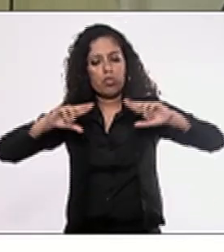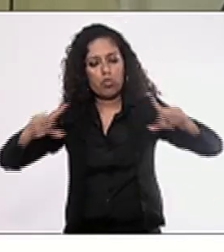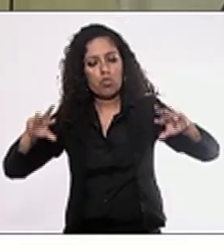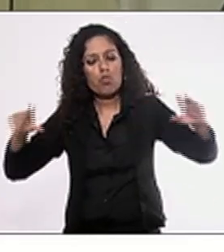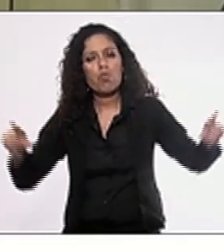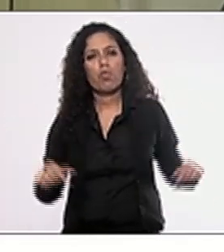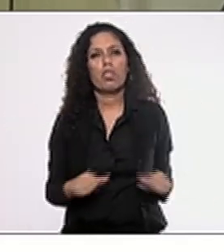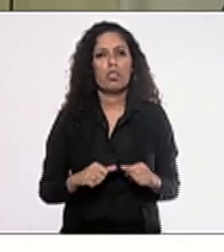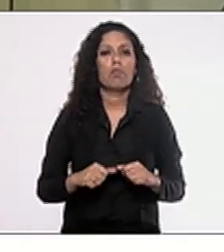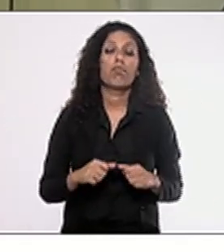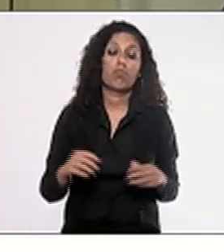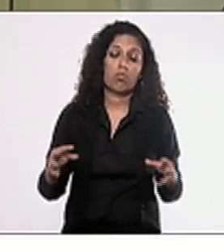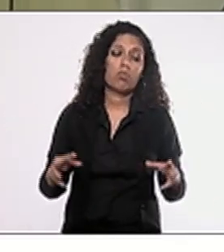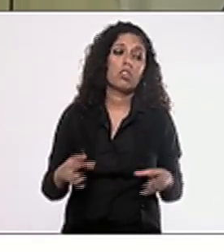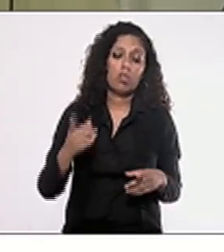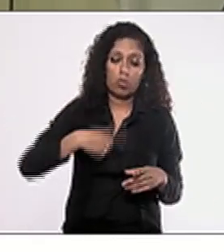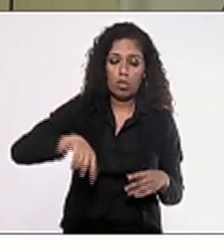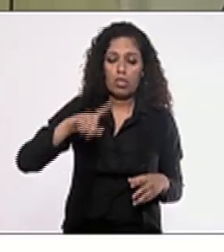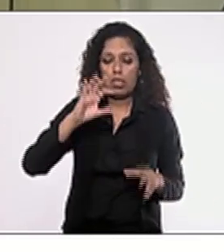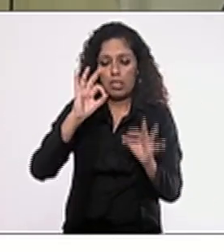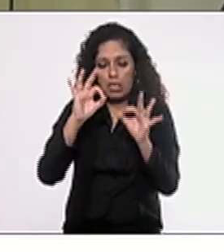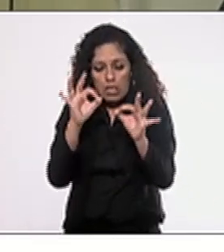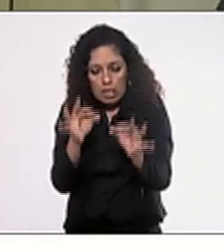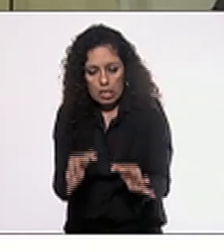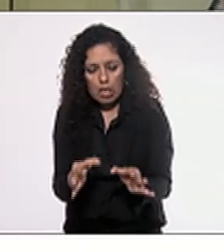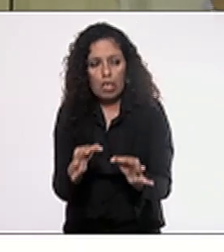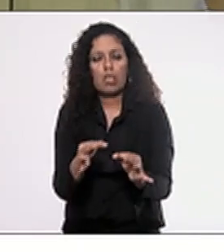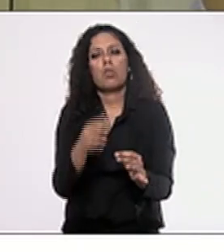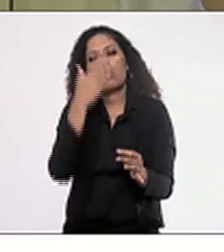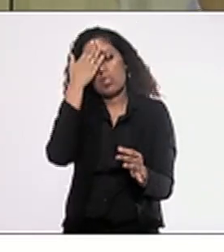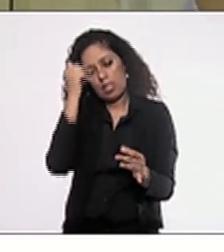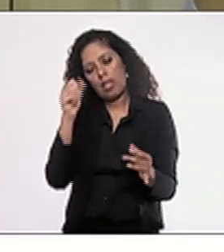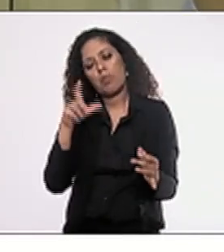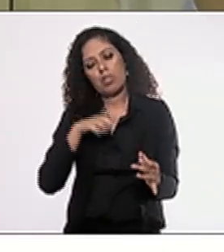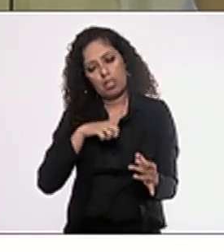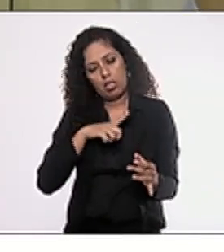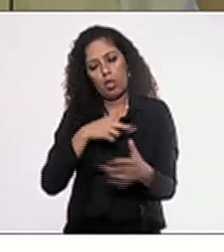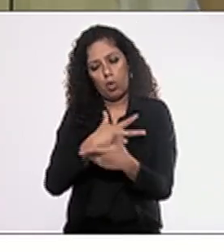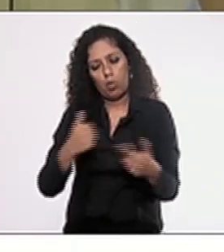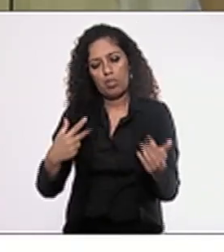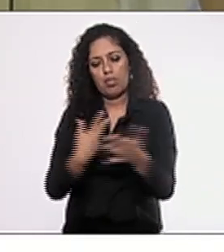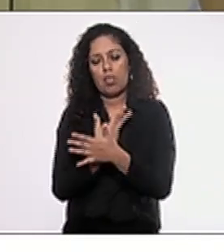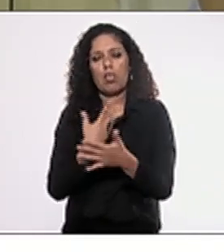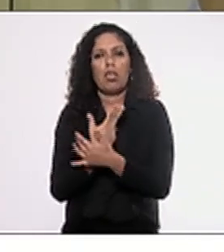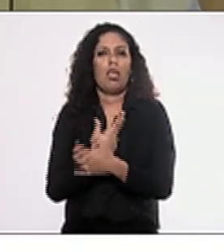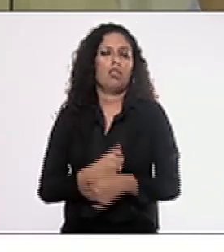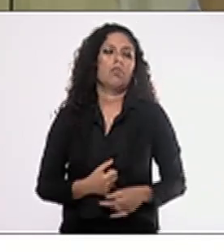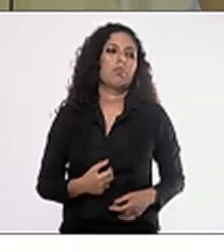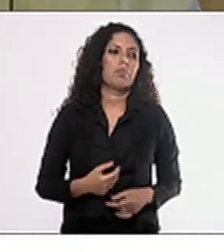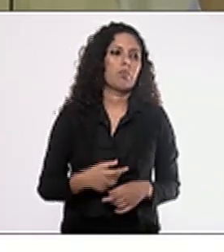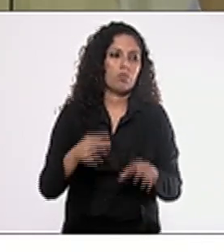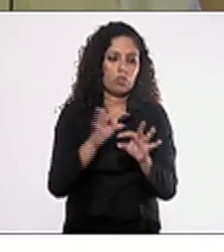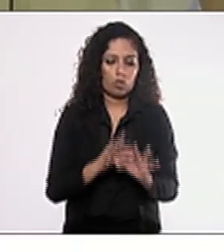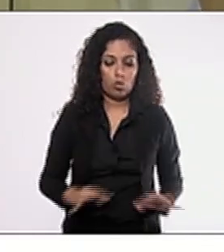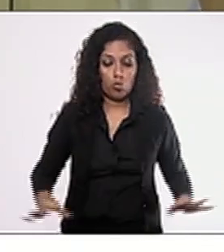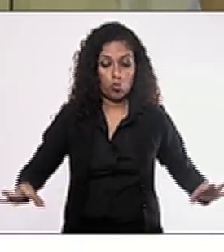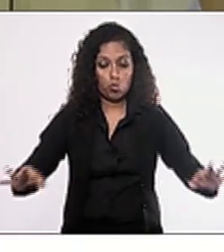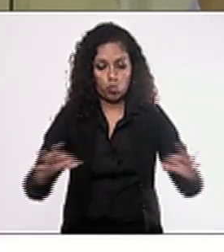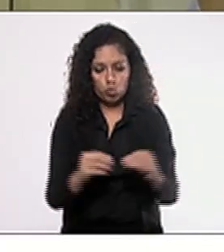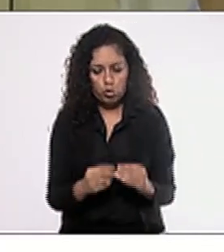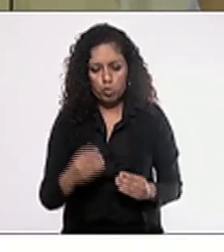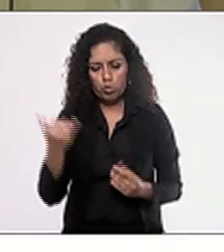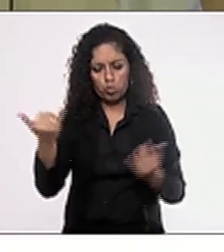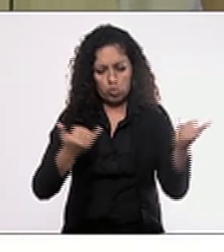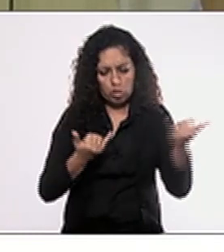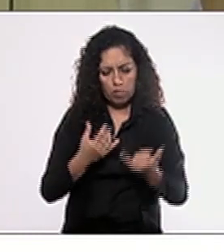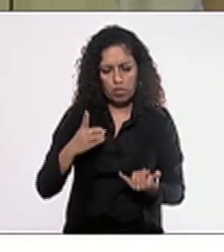e aí sim a gente pode ter certeza de que há uma irregularidade. Então, de todas as ações que são